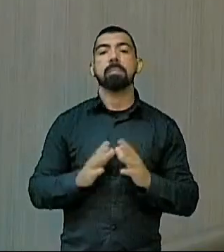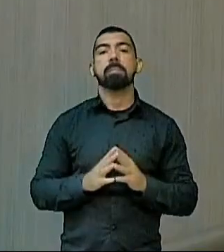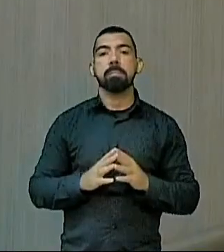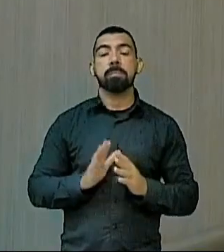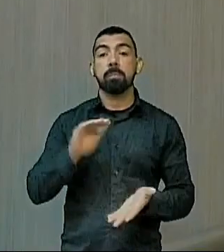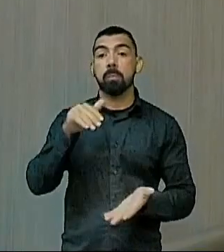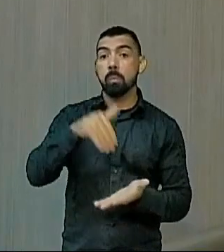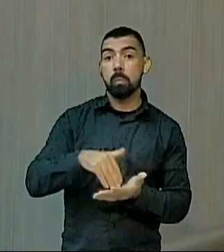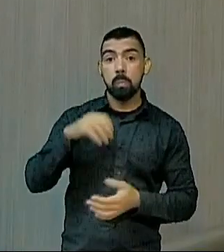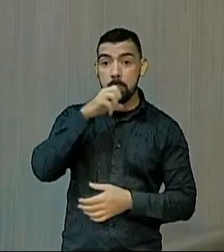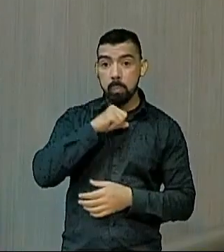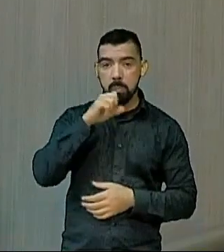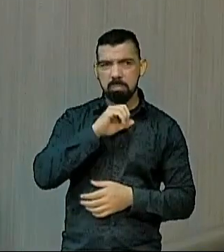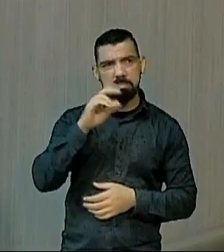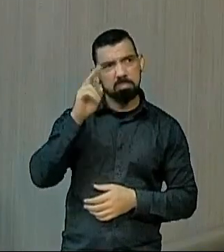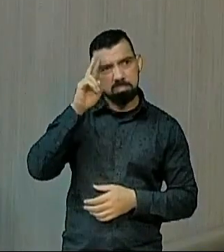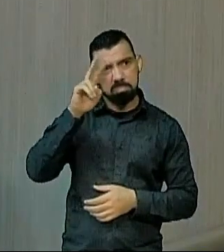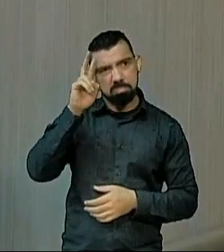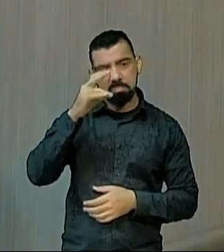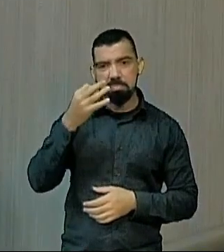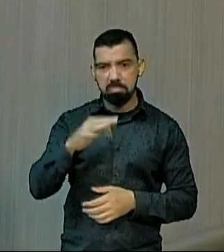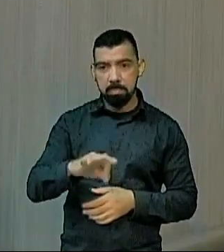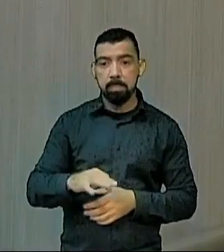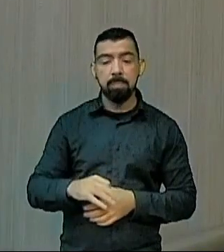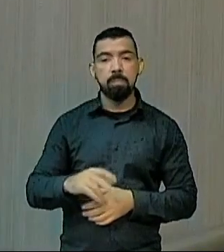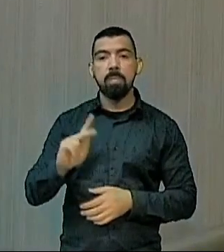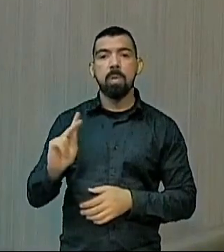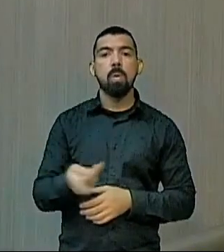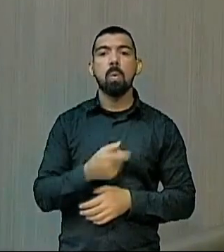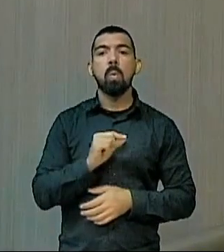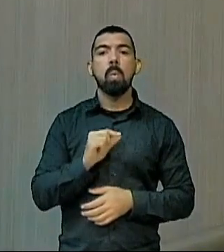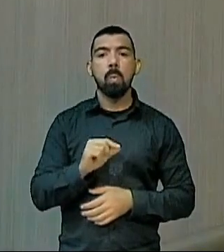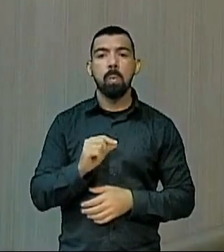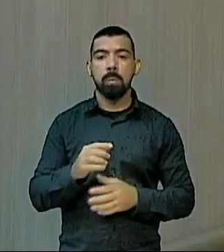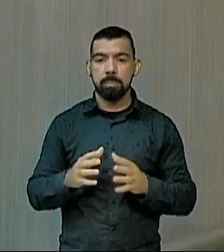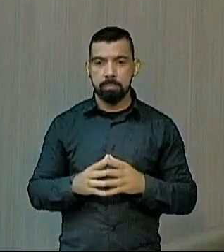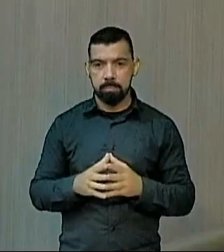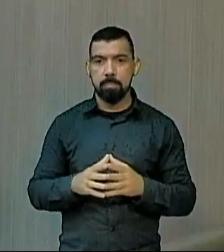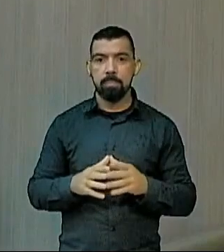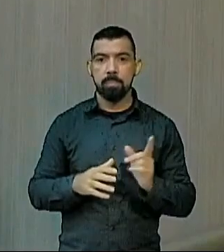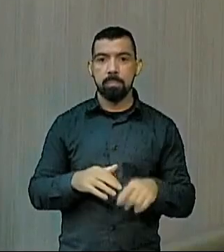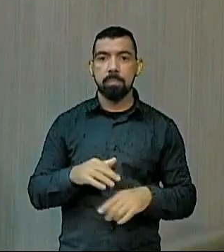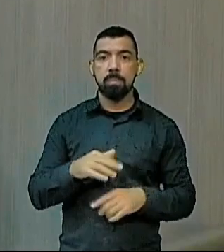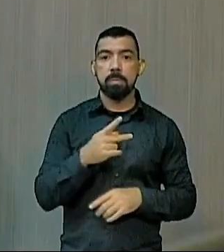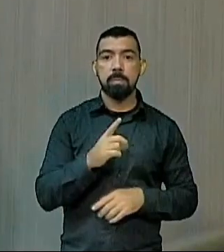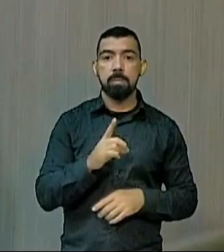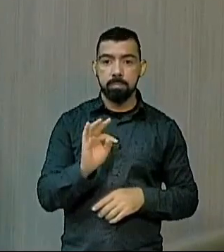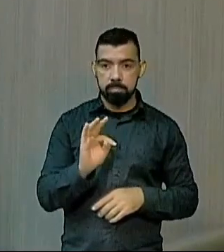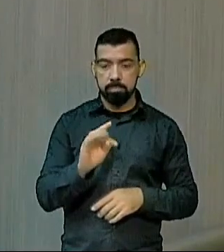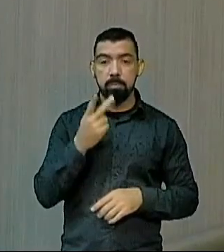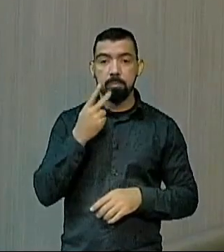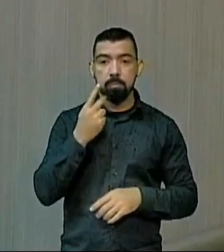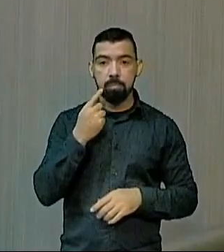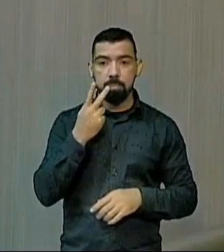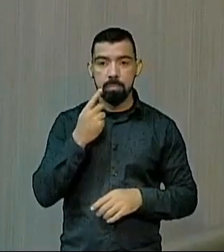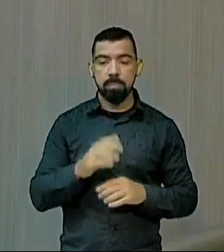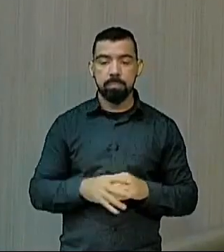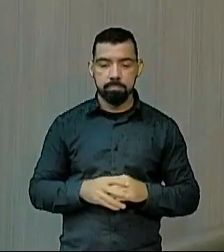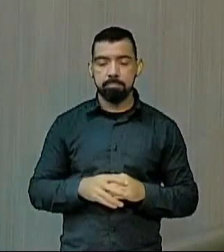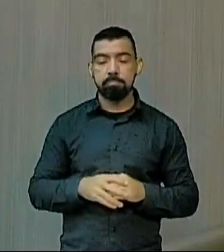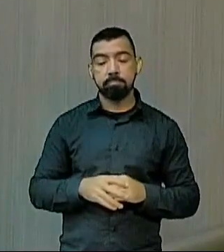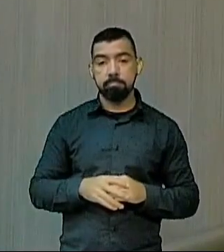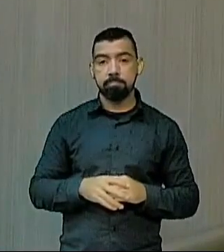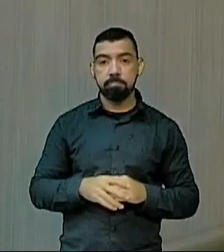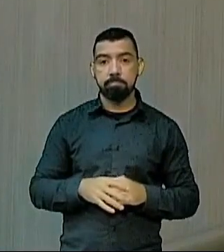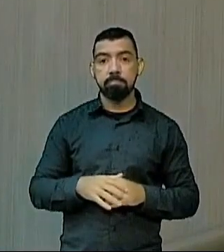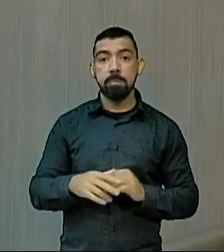no último sábado você não me falha a memória nós tivemos a convenção do PDT em Fortaleza partido do